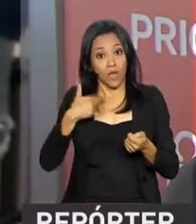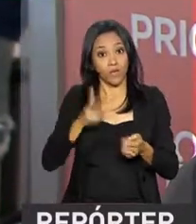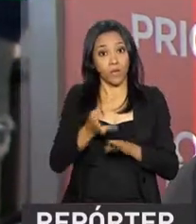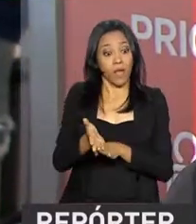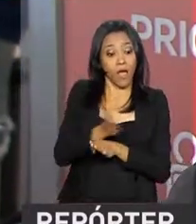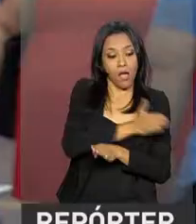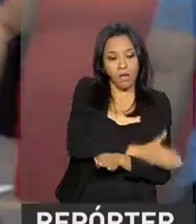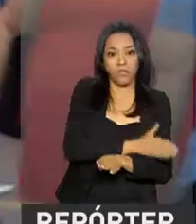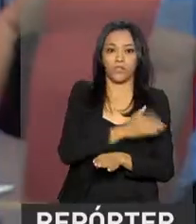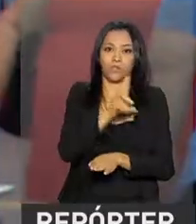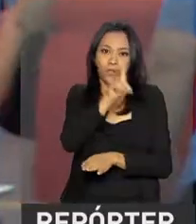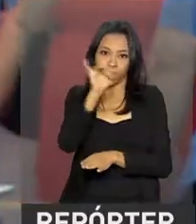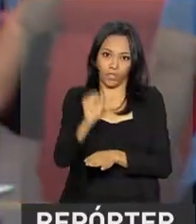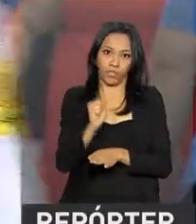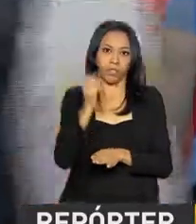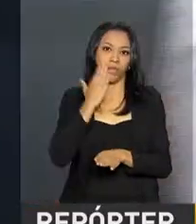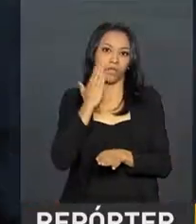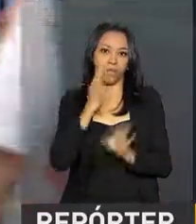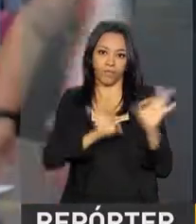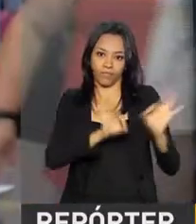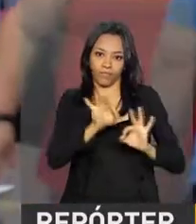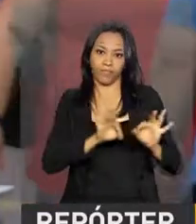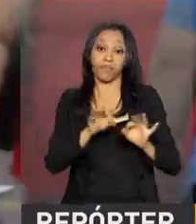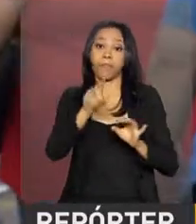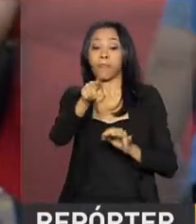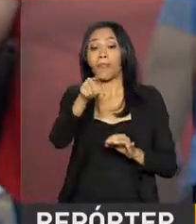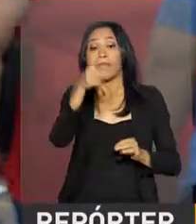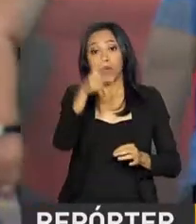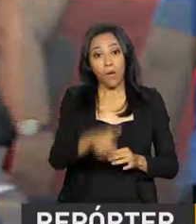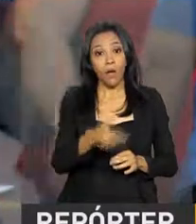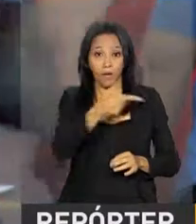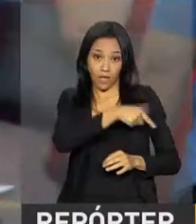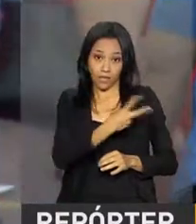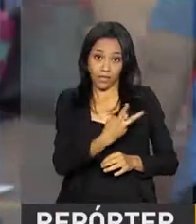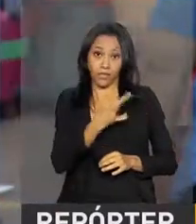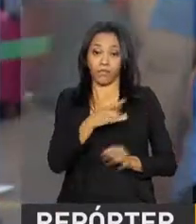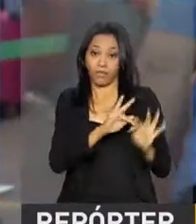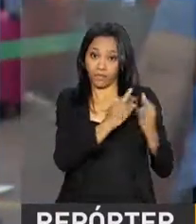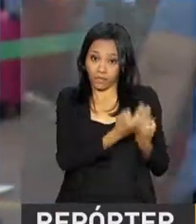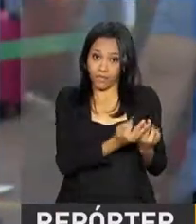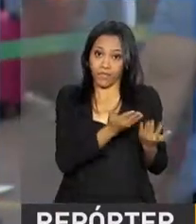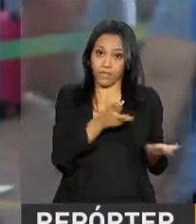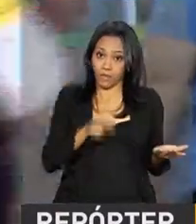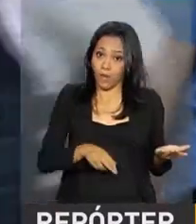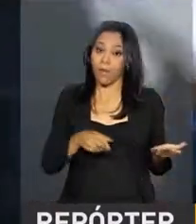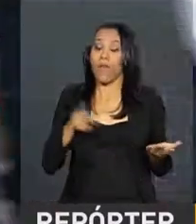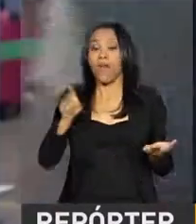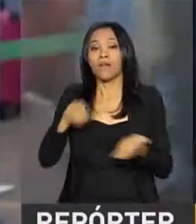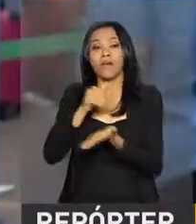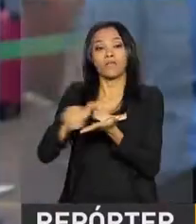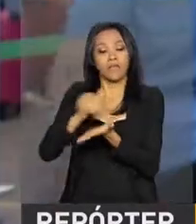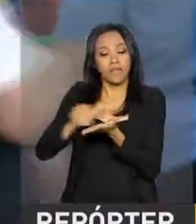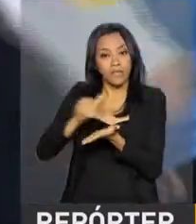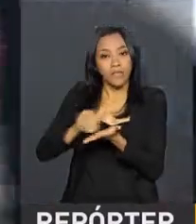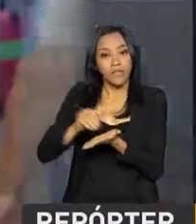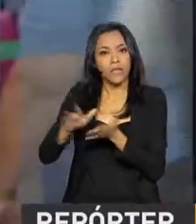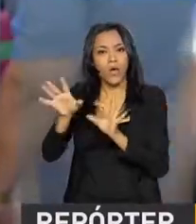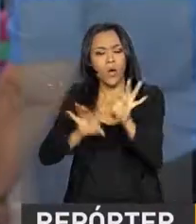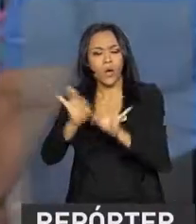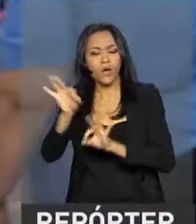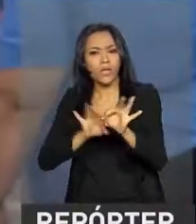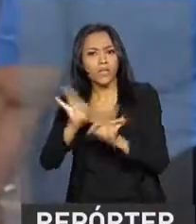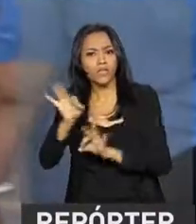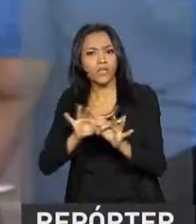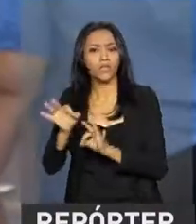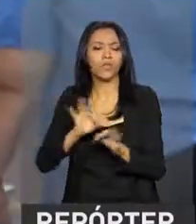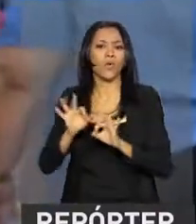do dia do embarque. E é justamente pensando em deixar as férias de pessoas como a Anne mais tranquilas, é que a Secretaria de Aviação Civil organiza a operação